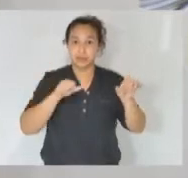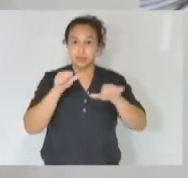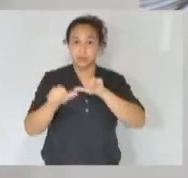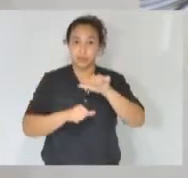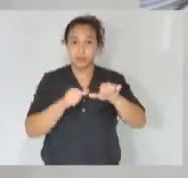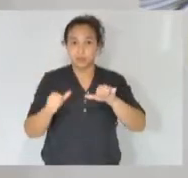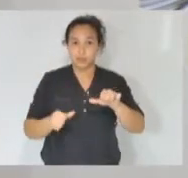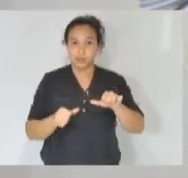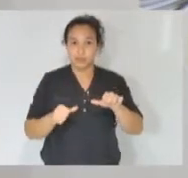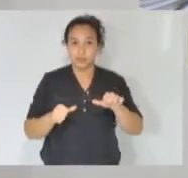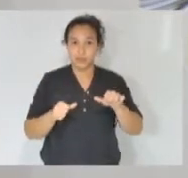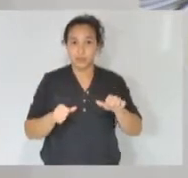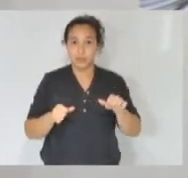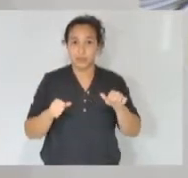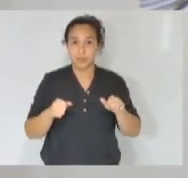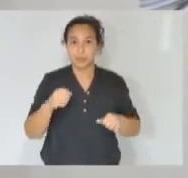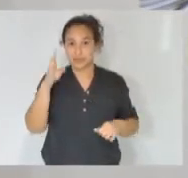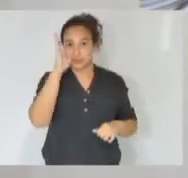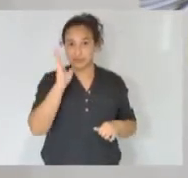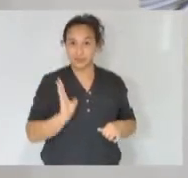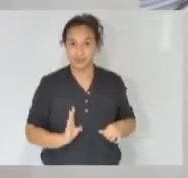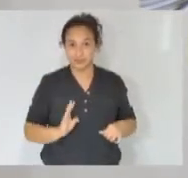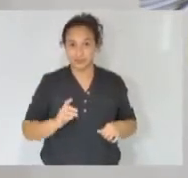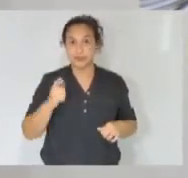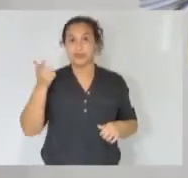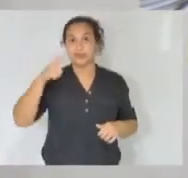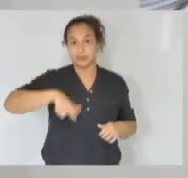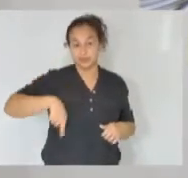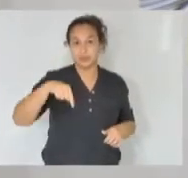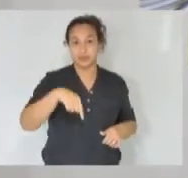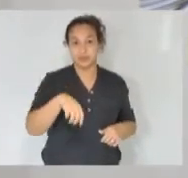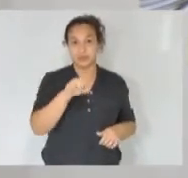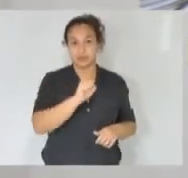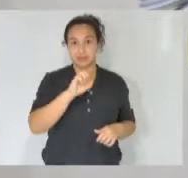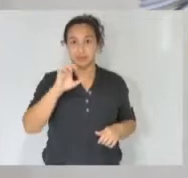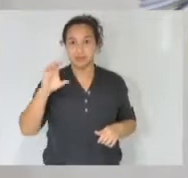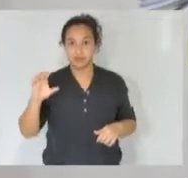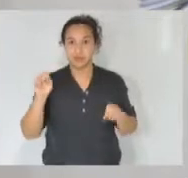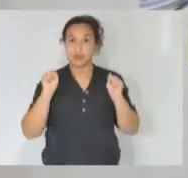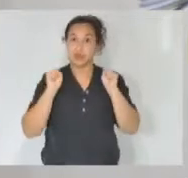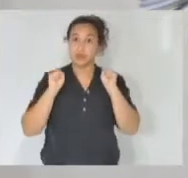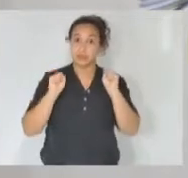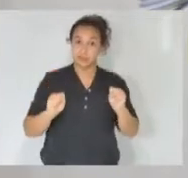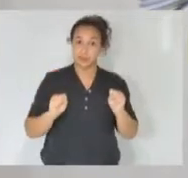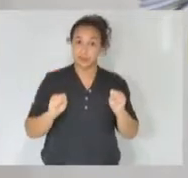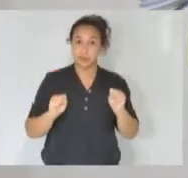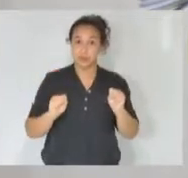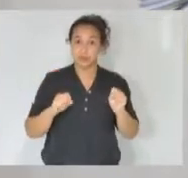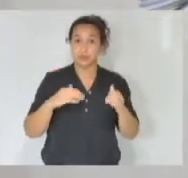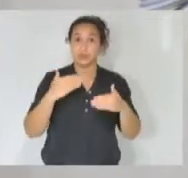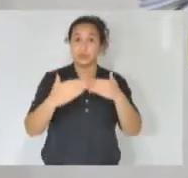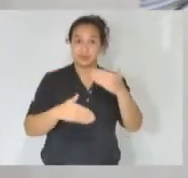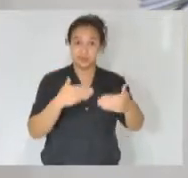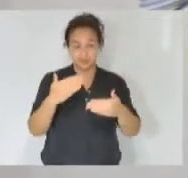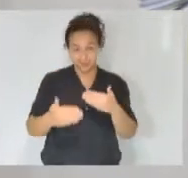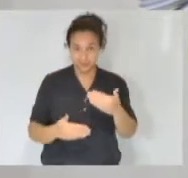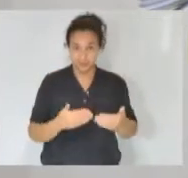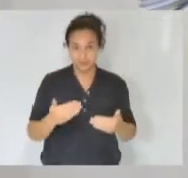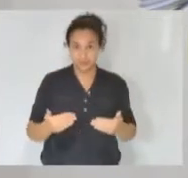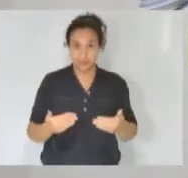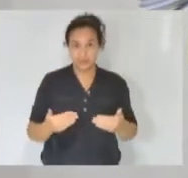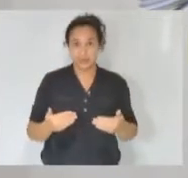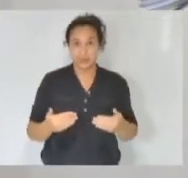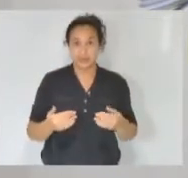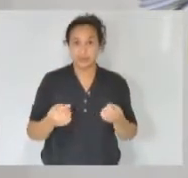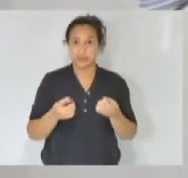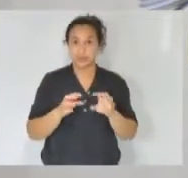Nacional. E, mais uma vez, Santa Catarina pode vir a apresentar uma discordância